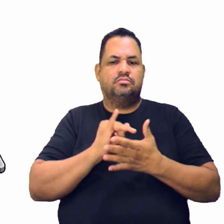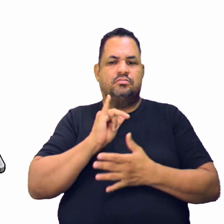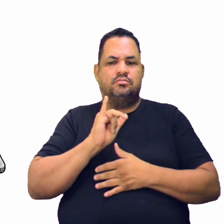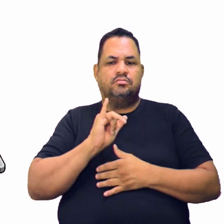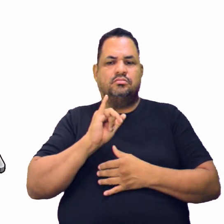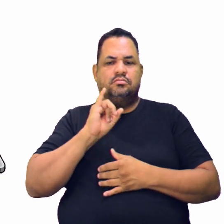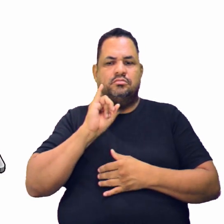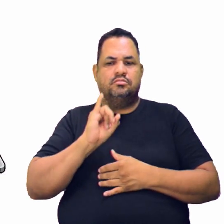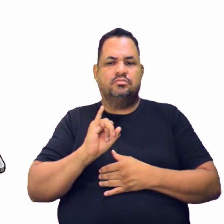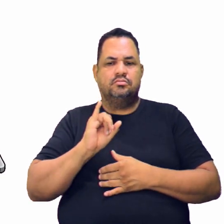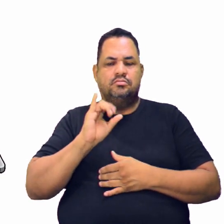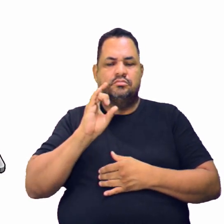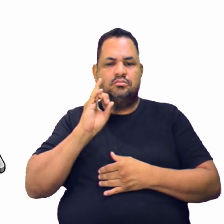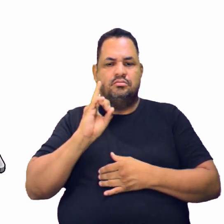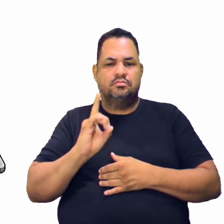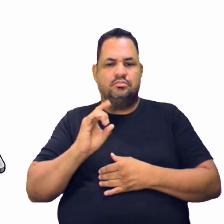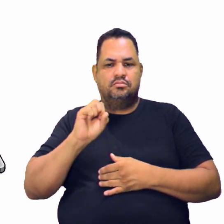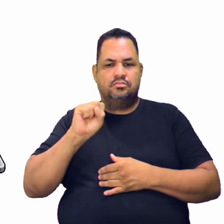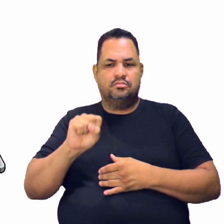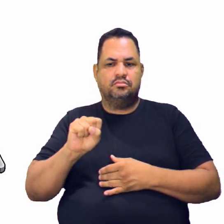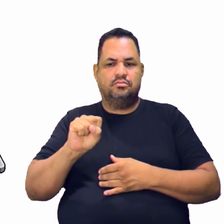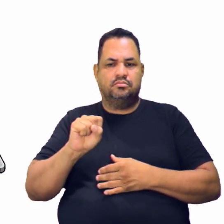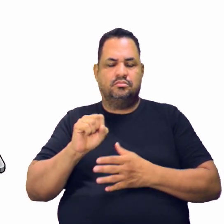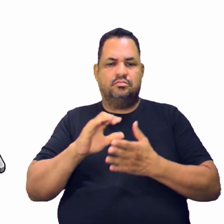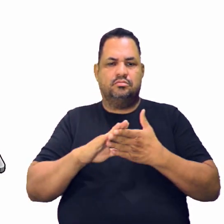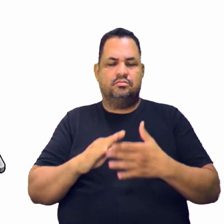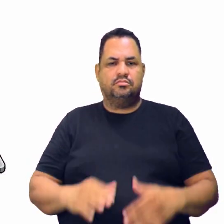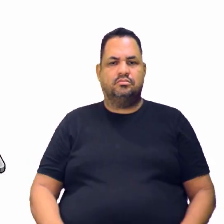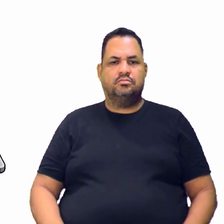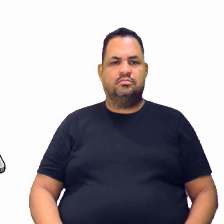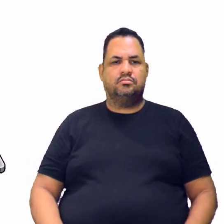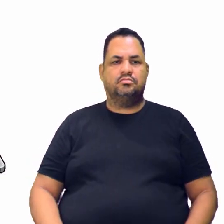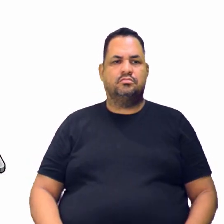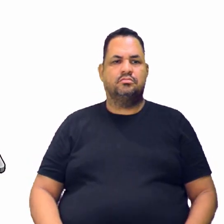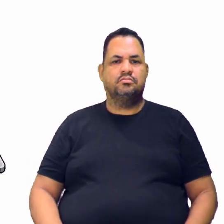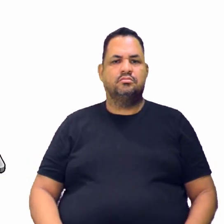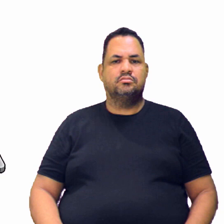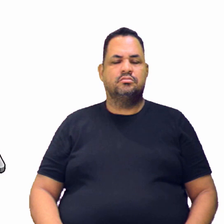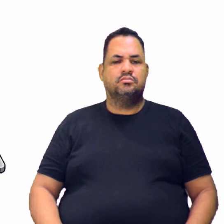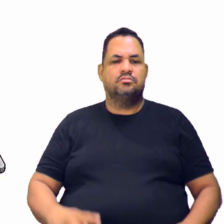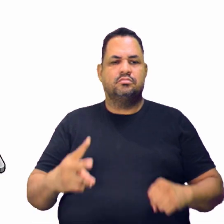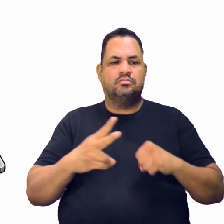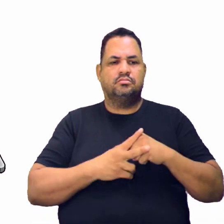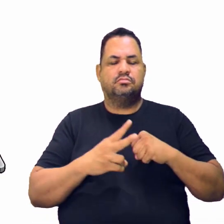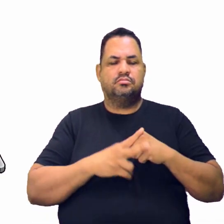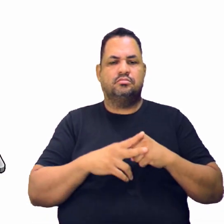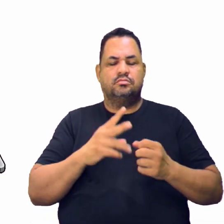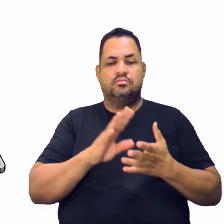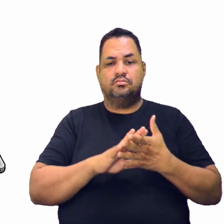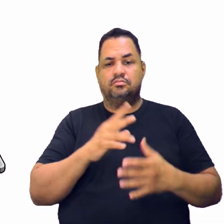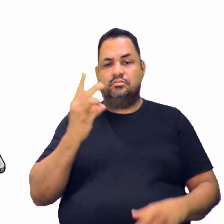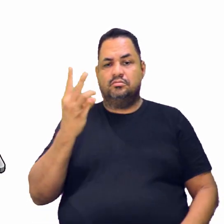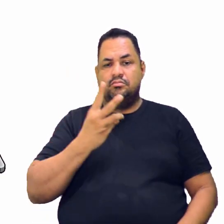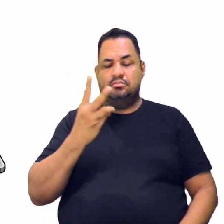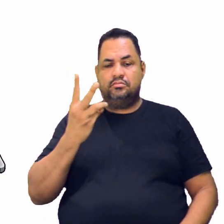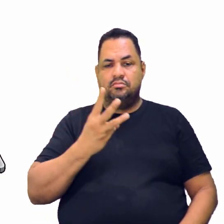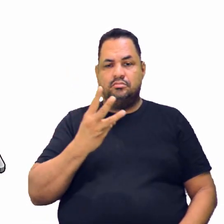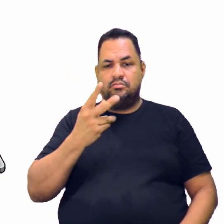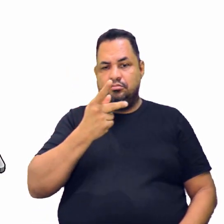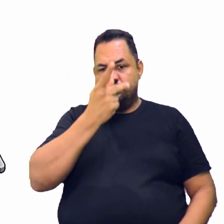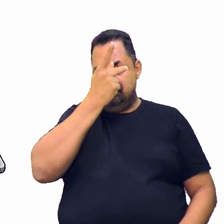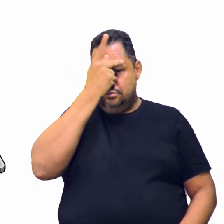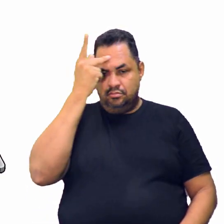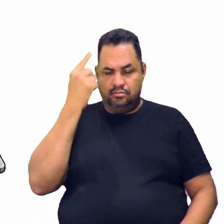índice de indeterminação do sujeito, que é ele que vai indeterminar o sujeito. E o verbo vai ficar na terceira pessoa do singular, não